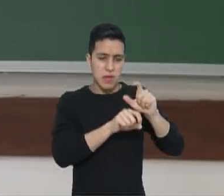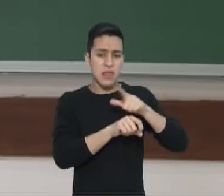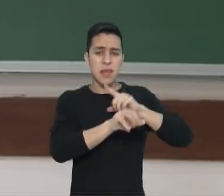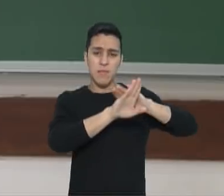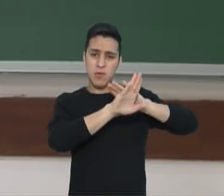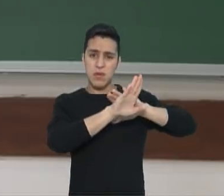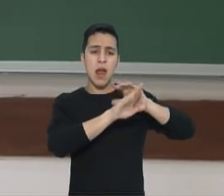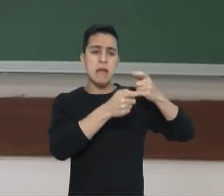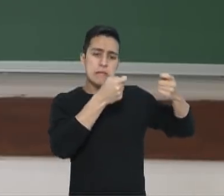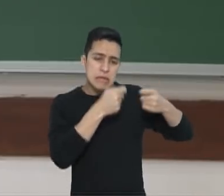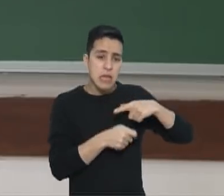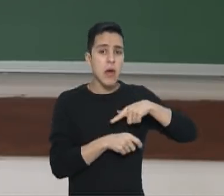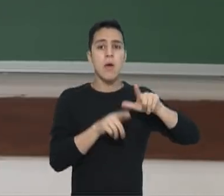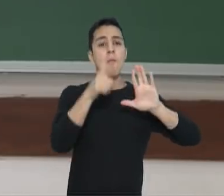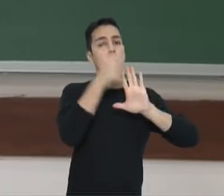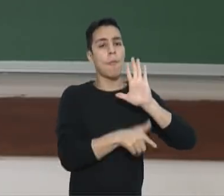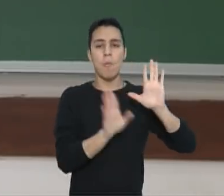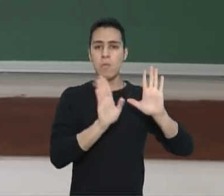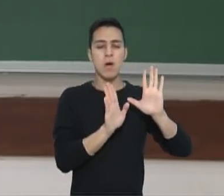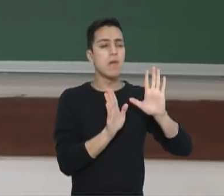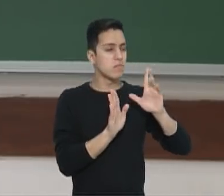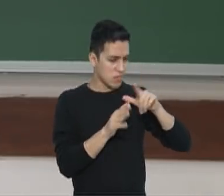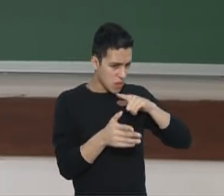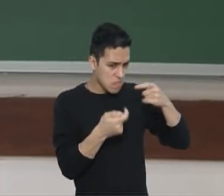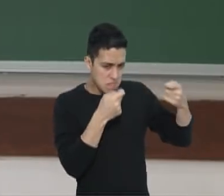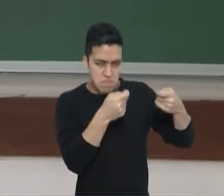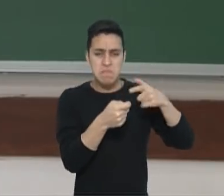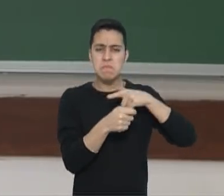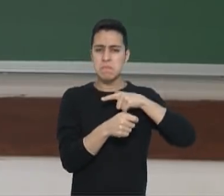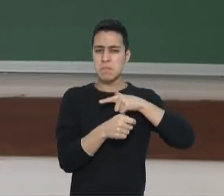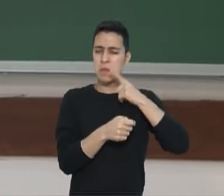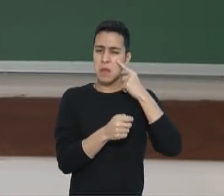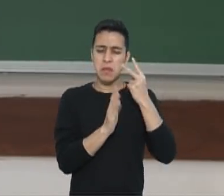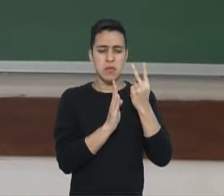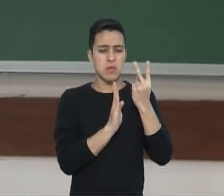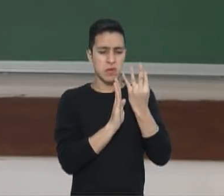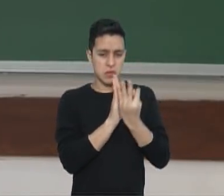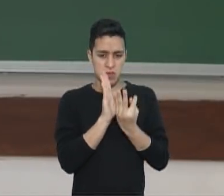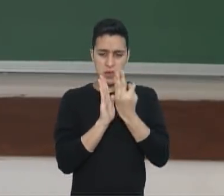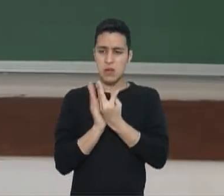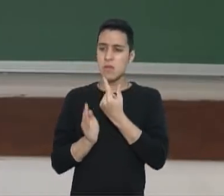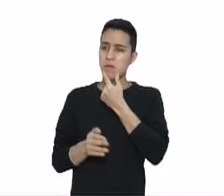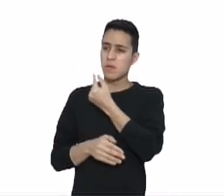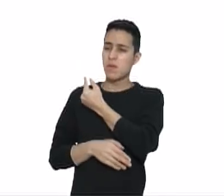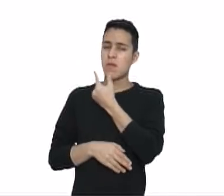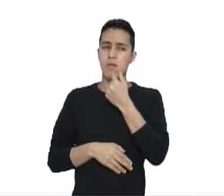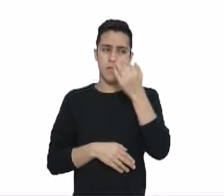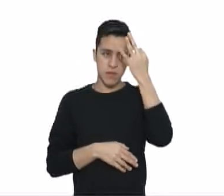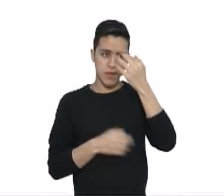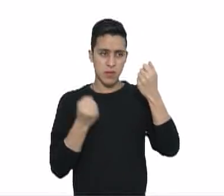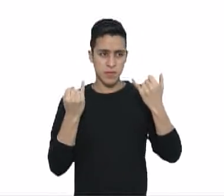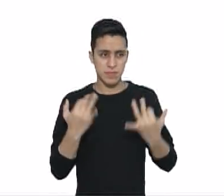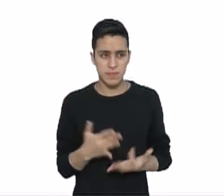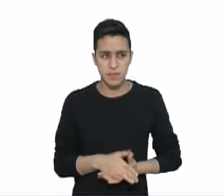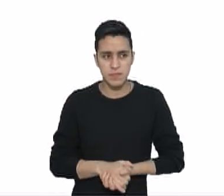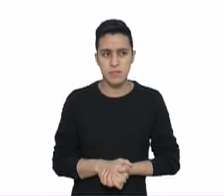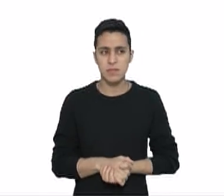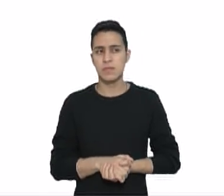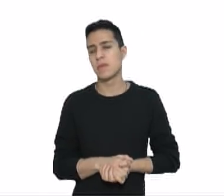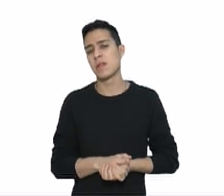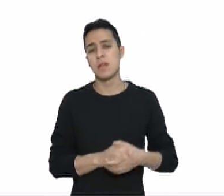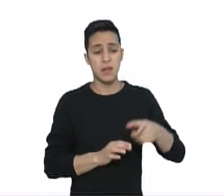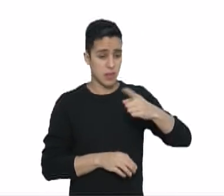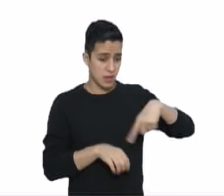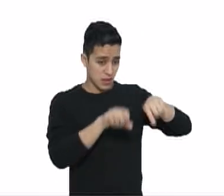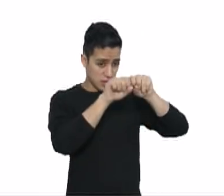mente, portanto tem interesses. O professor resgata dois textos do filósofo Edgar Morin. Ele disse: nos